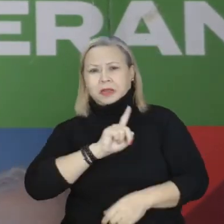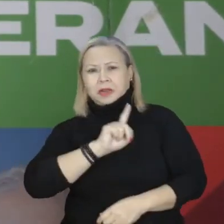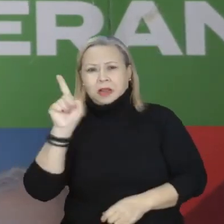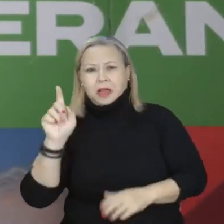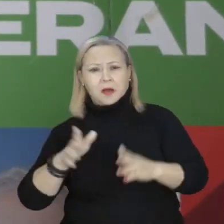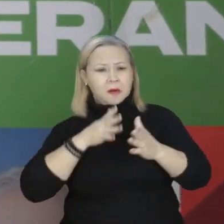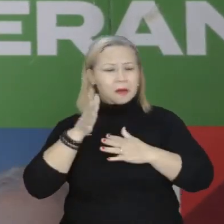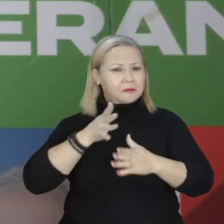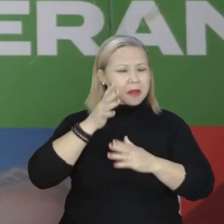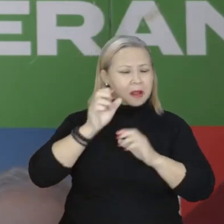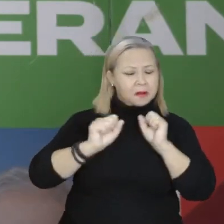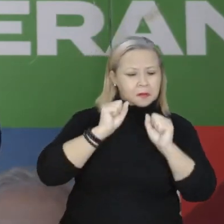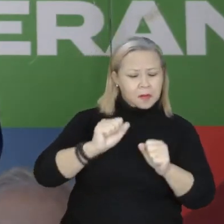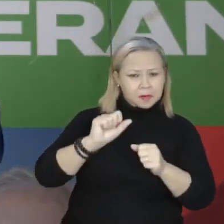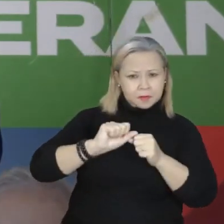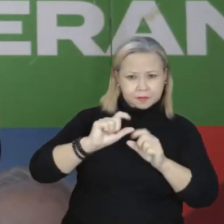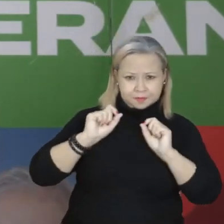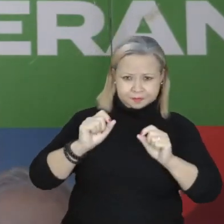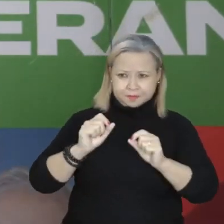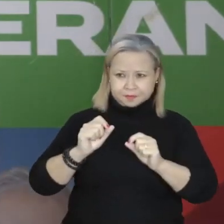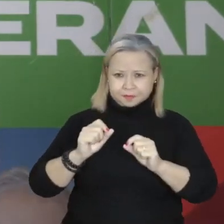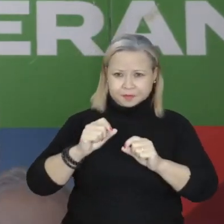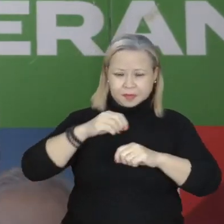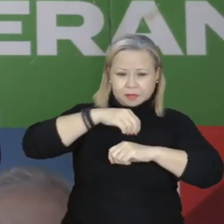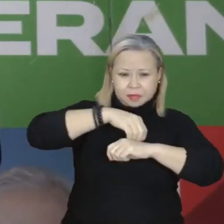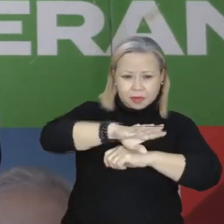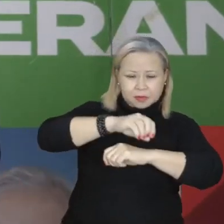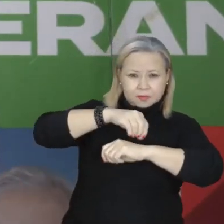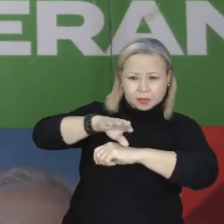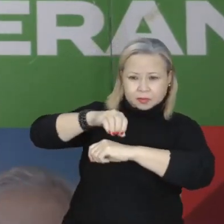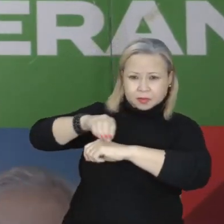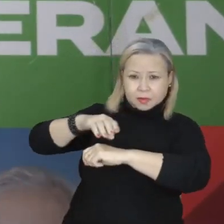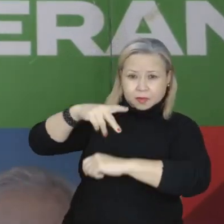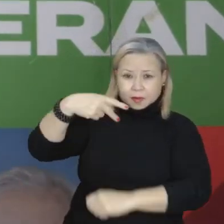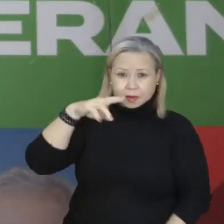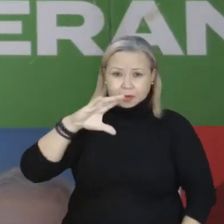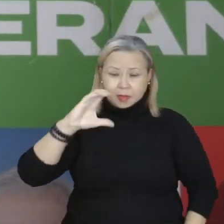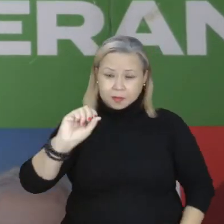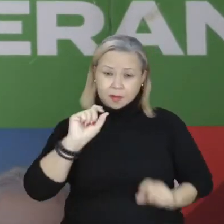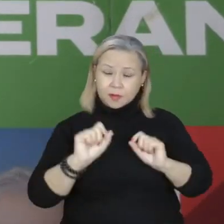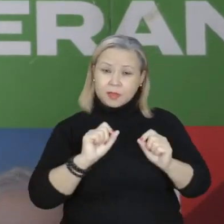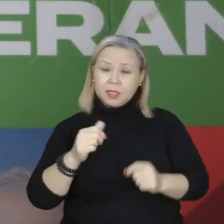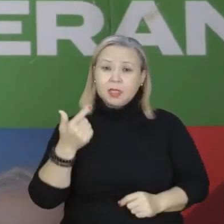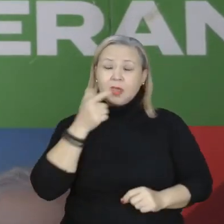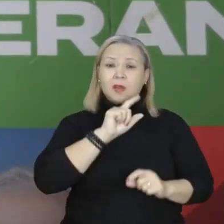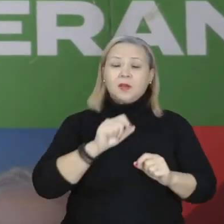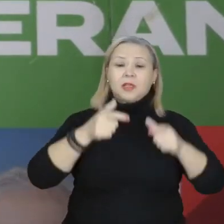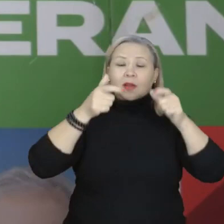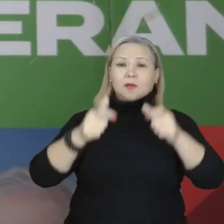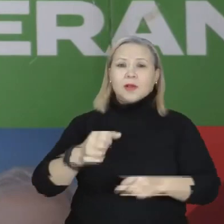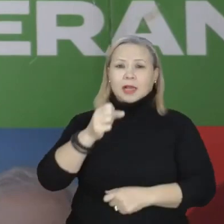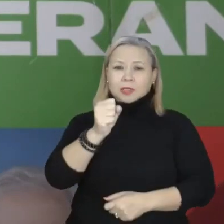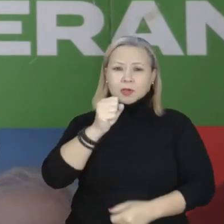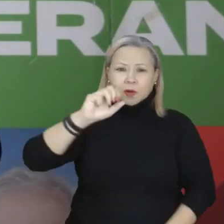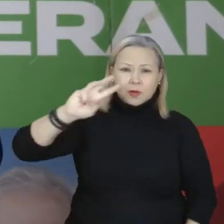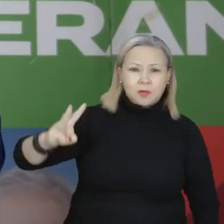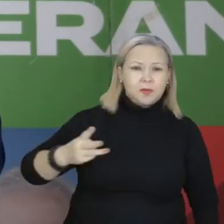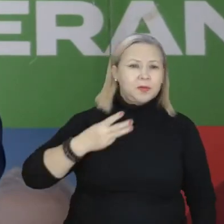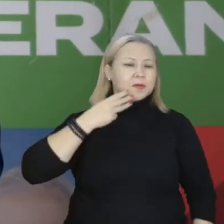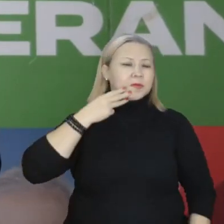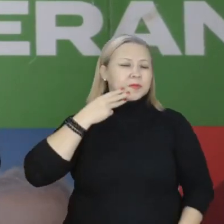possam fazer, sabe, saiam do espaço da PUC e ganhem o espaço de 8 milhões e meio de quilômetros